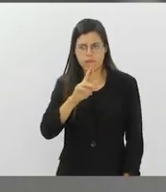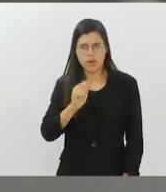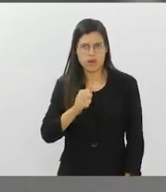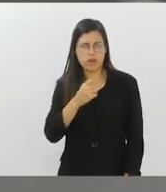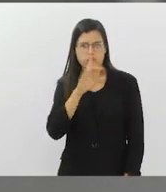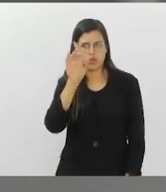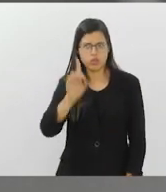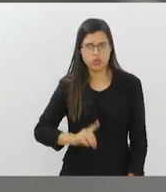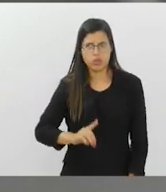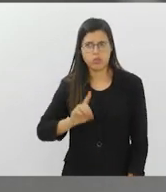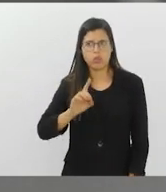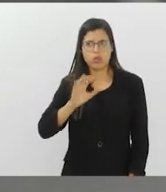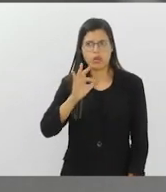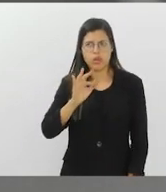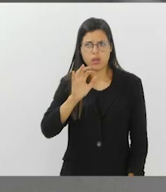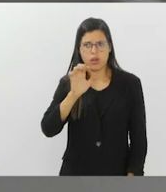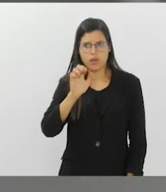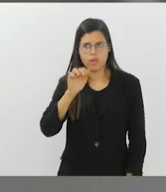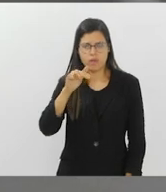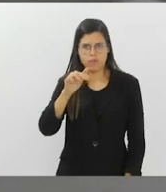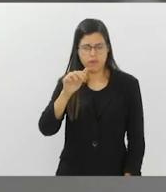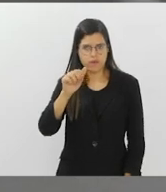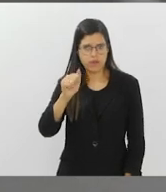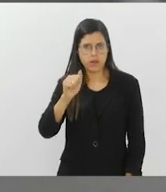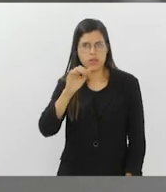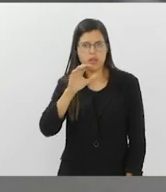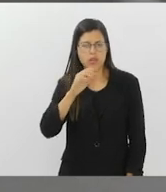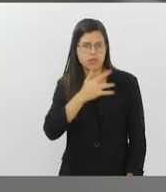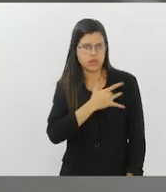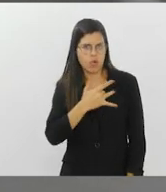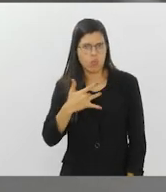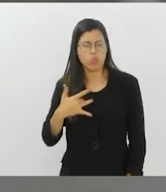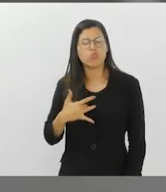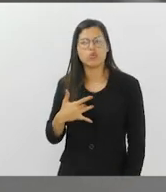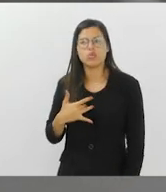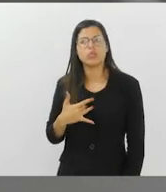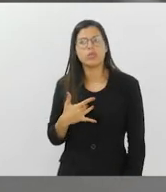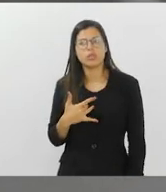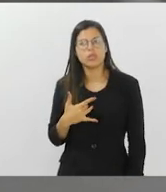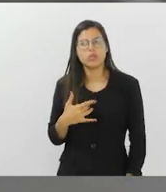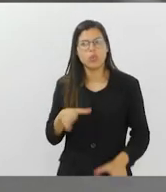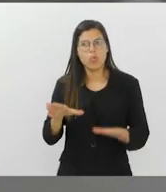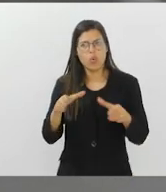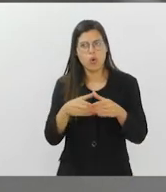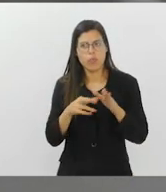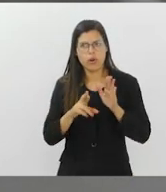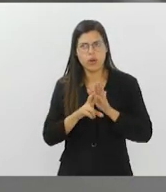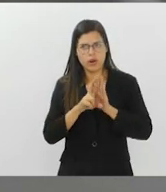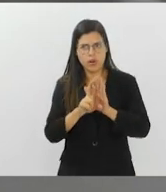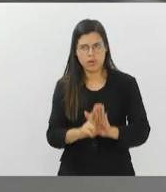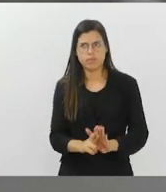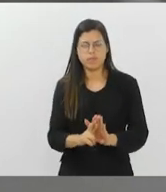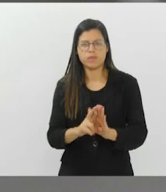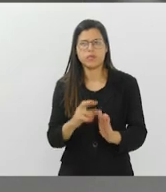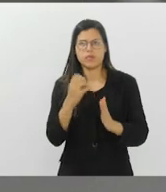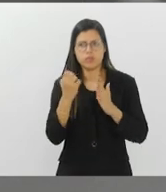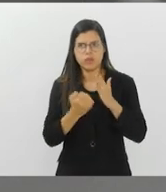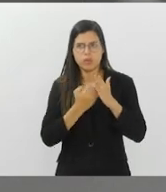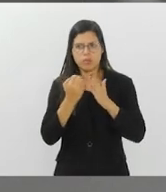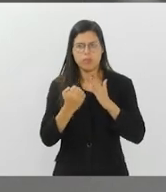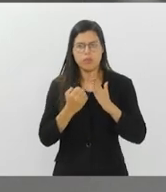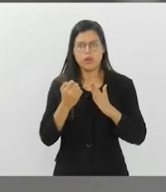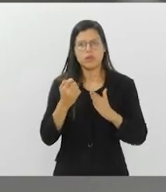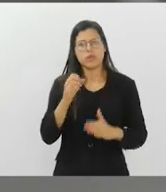Saúde, Federação Nacional de Saúde Suplementar, entidade que representa operadoras de planos e seguros de